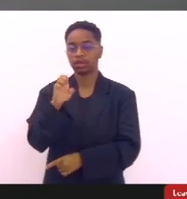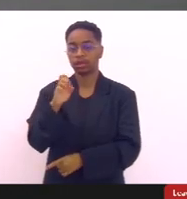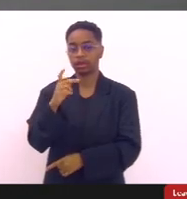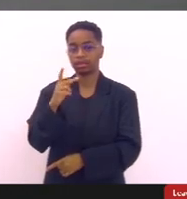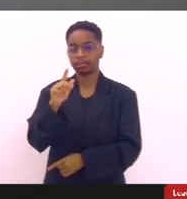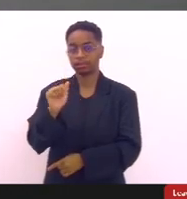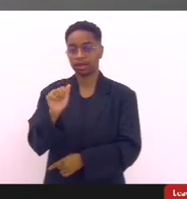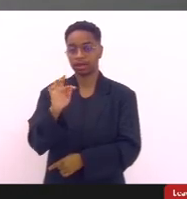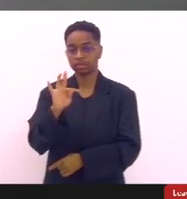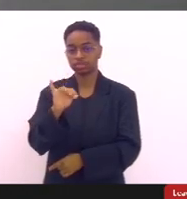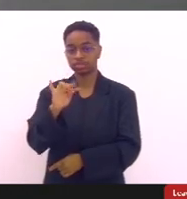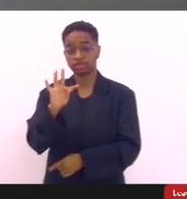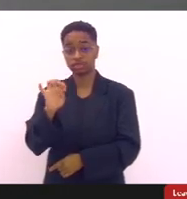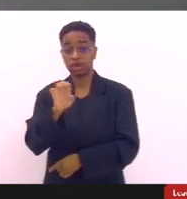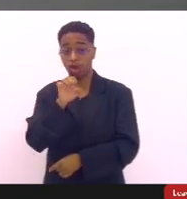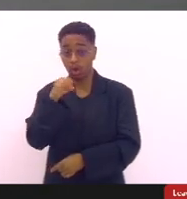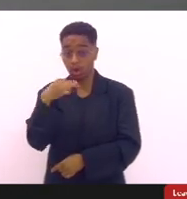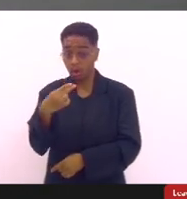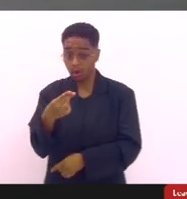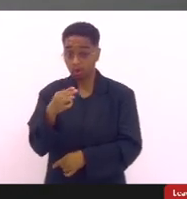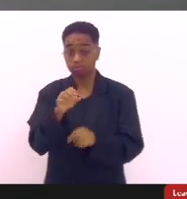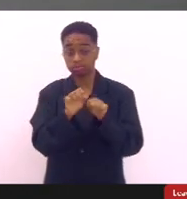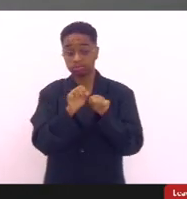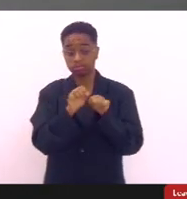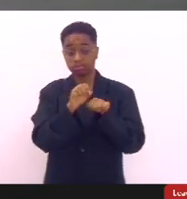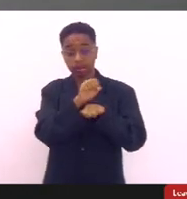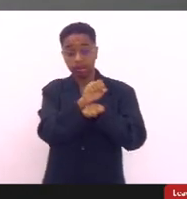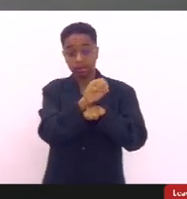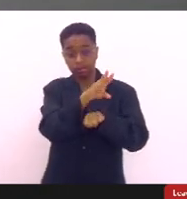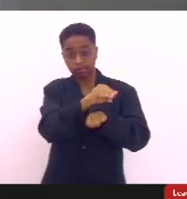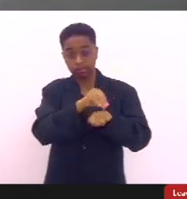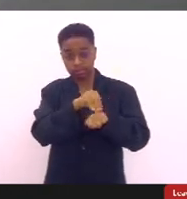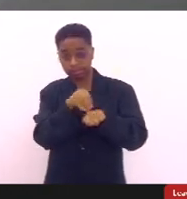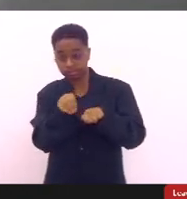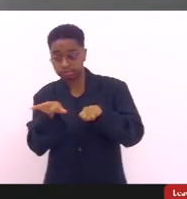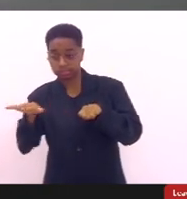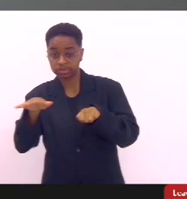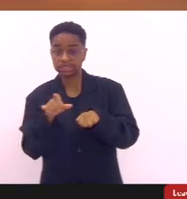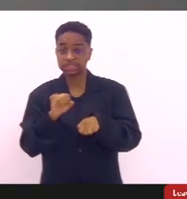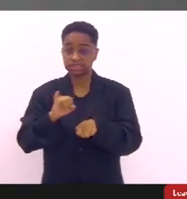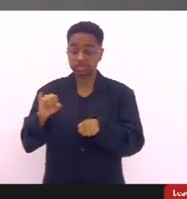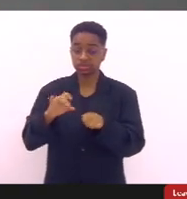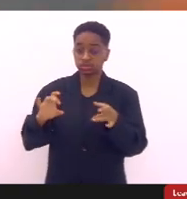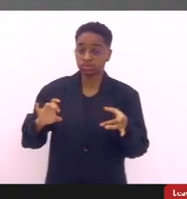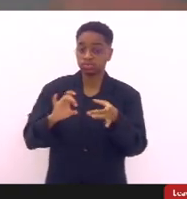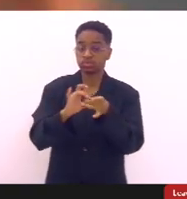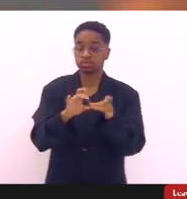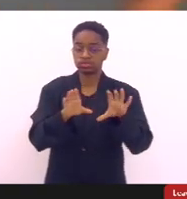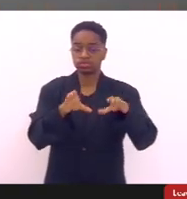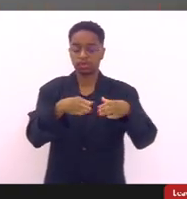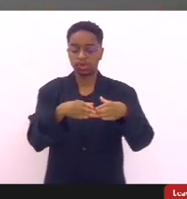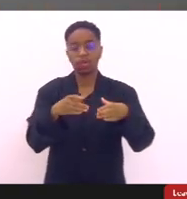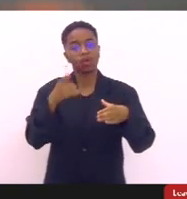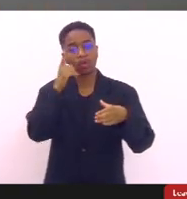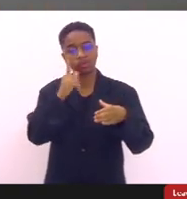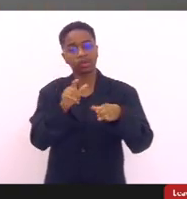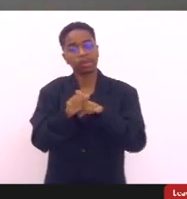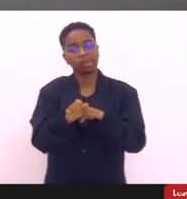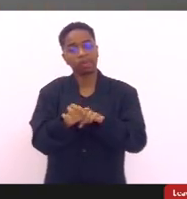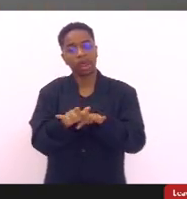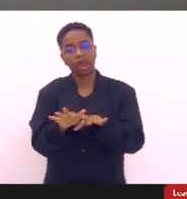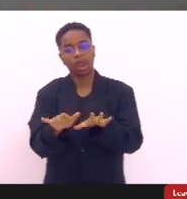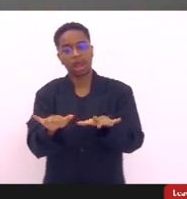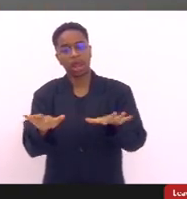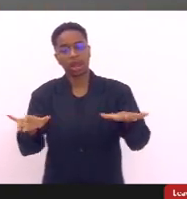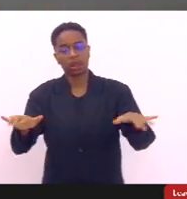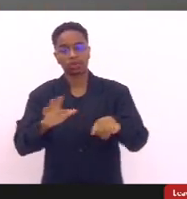vão contaminar com formas resistentes se ficarem no coletivo, na unidade